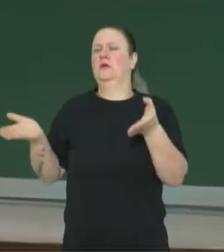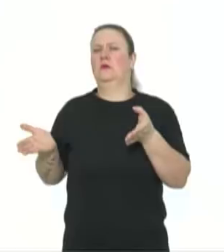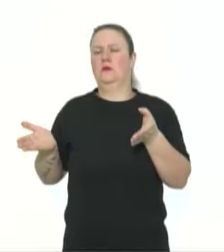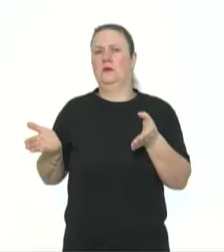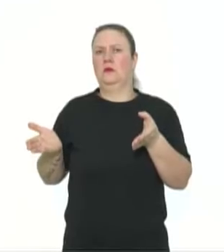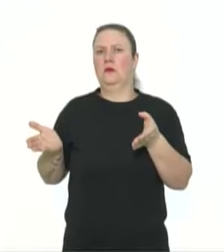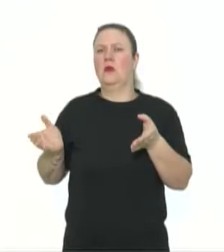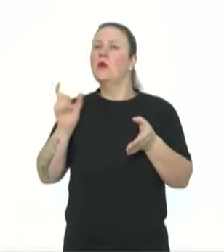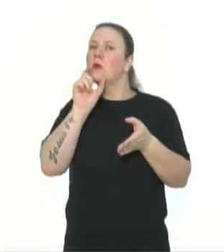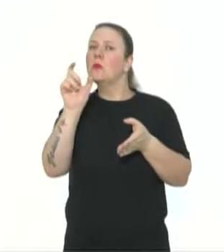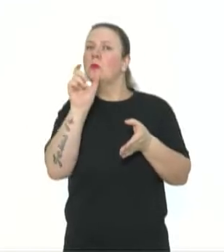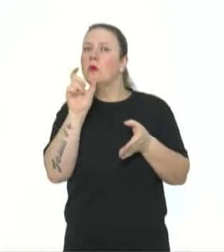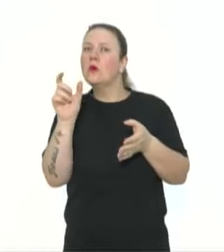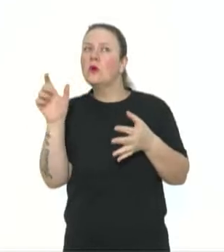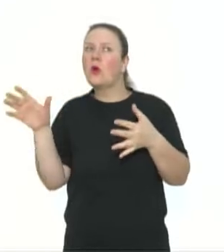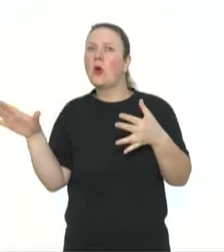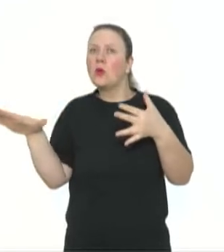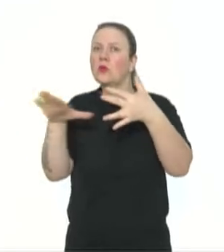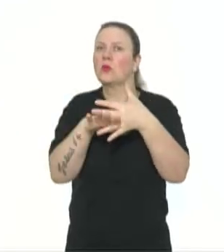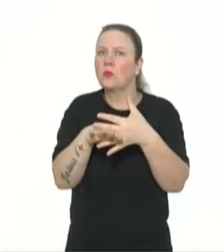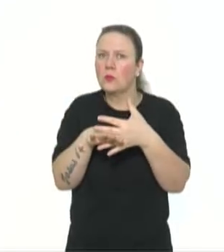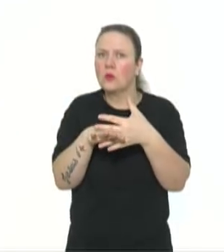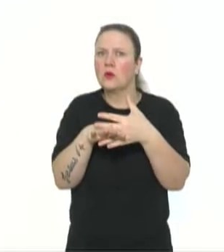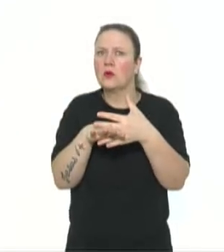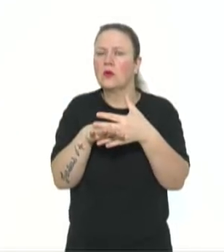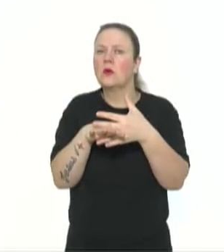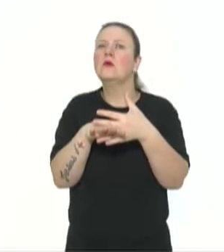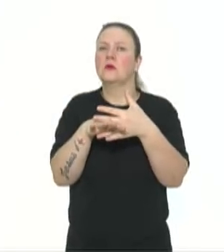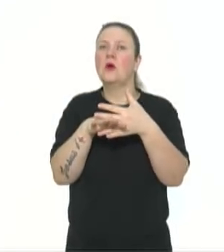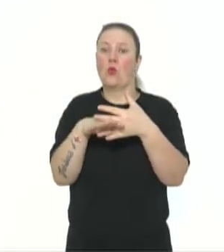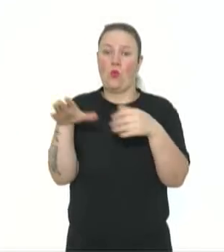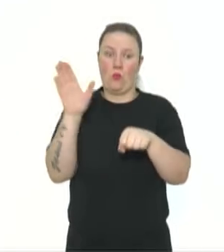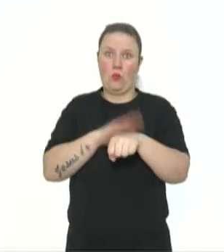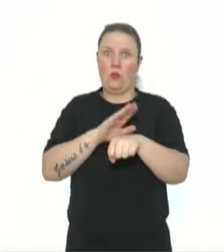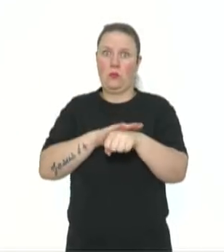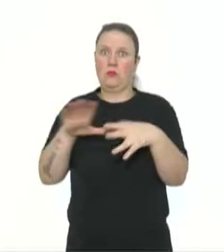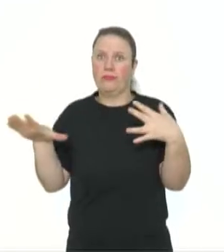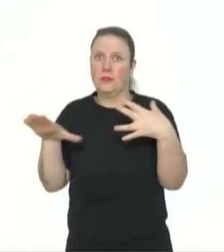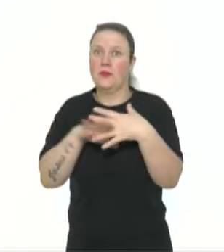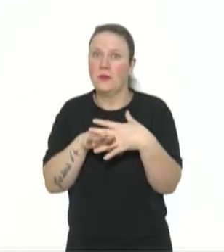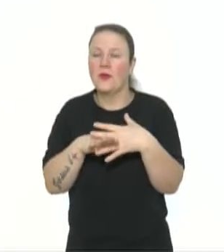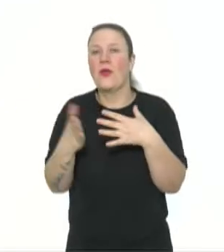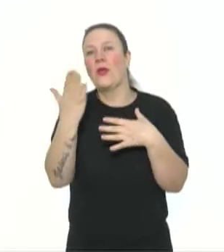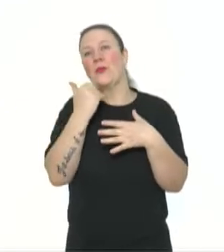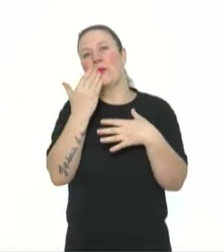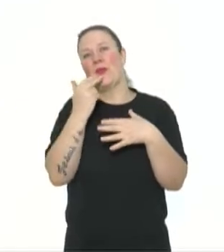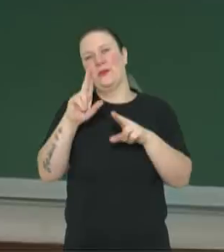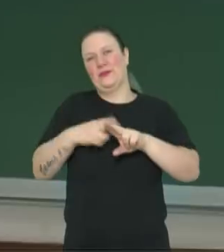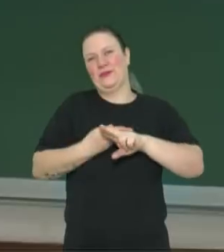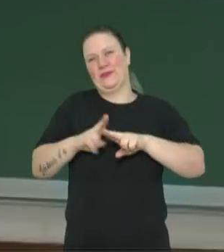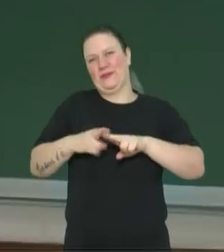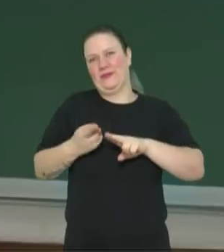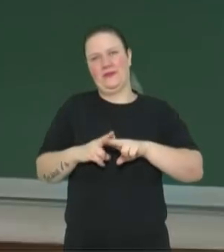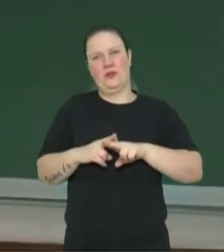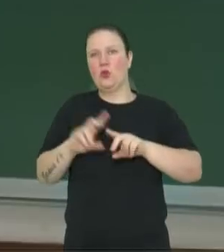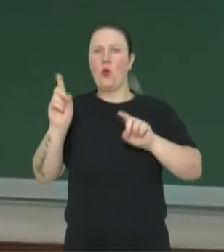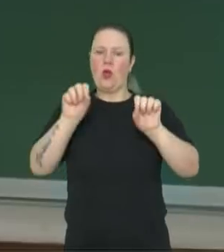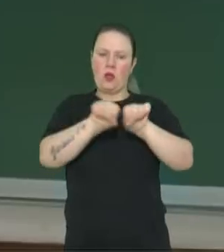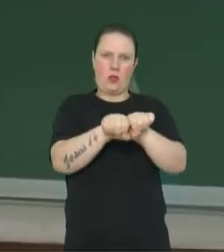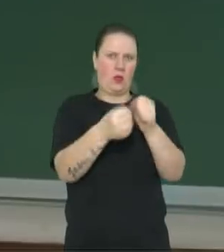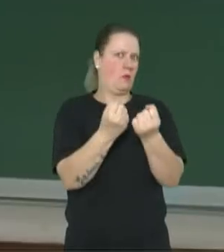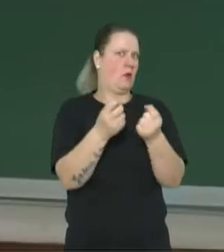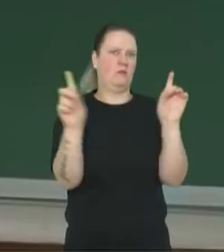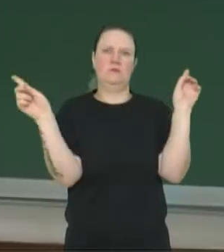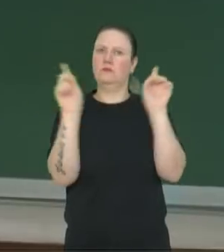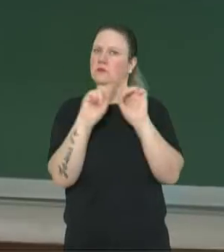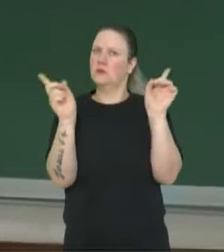palavra se refere a intervalo. Have a break, dê um intervalo e coma um Kit Kat. Então não está falando sobre o ato de